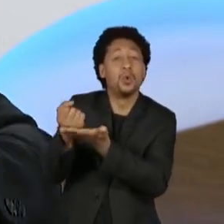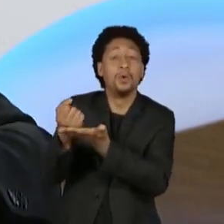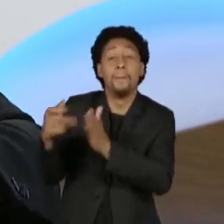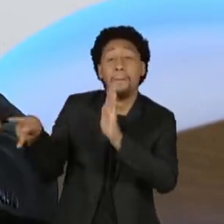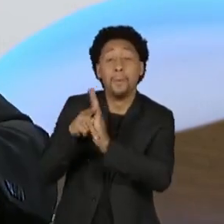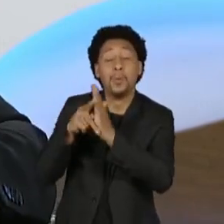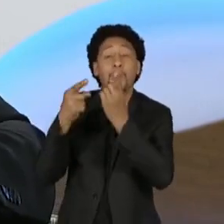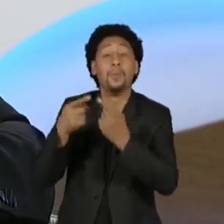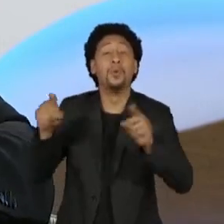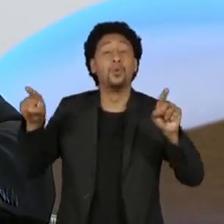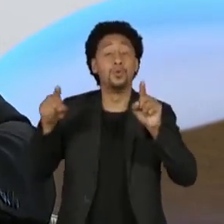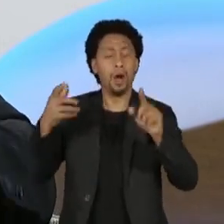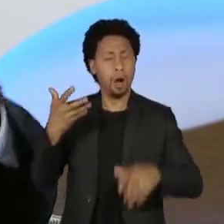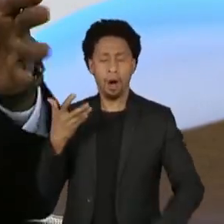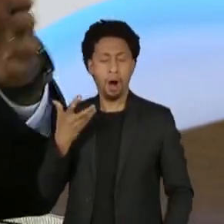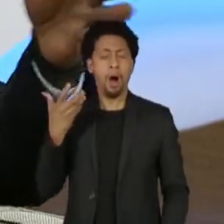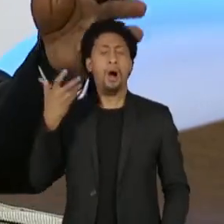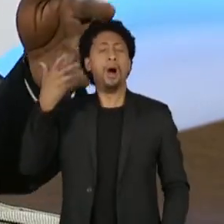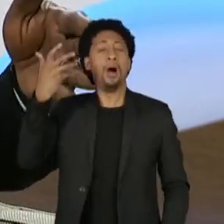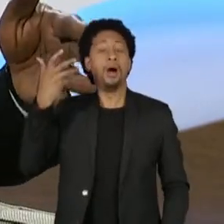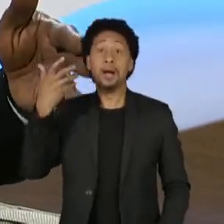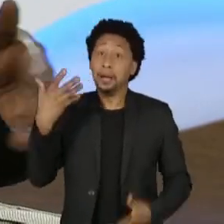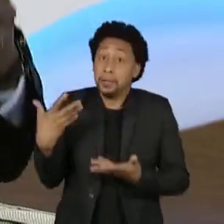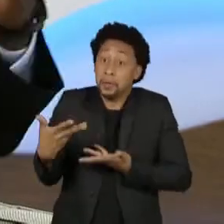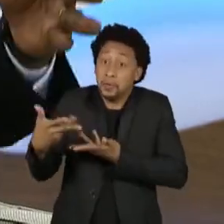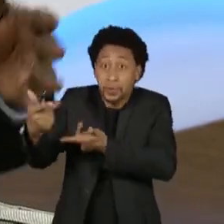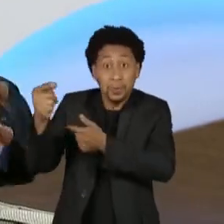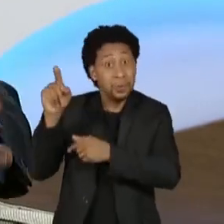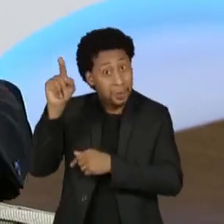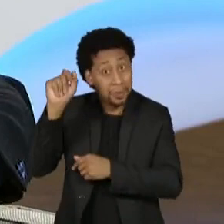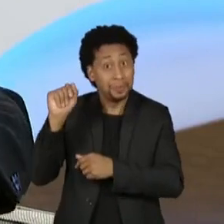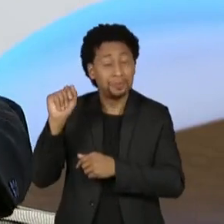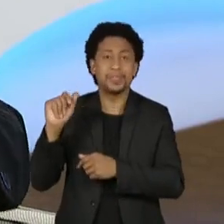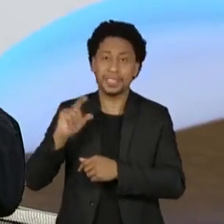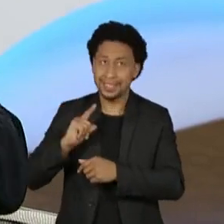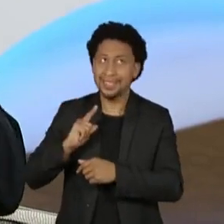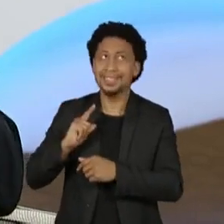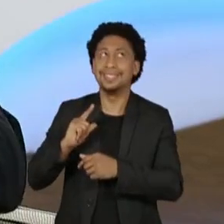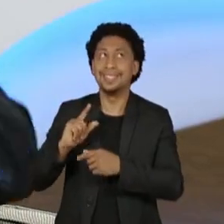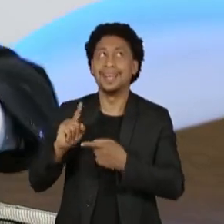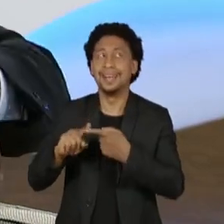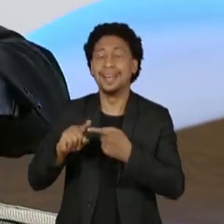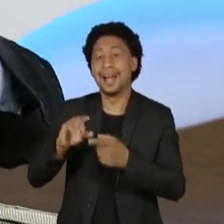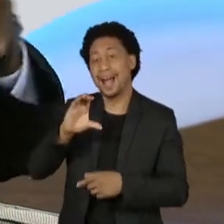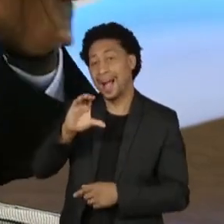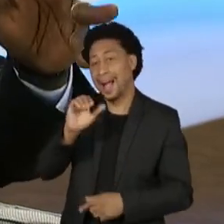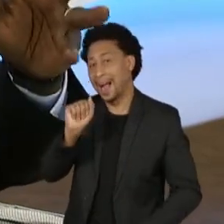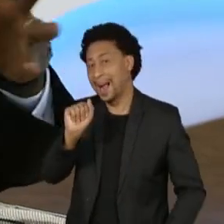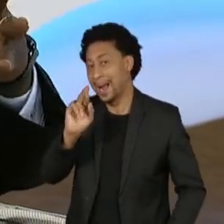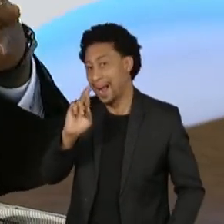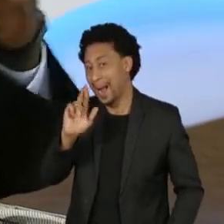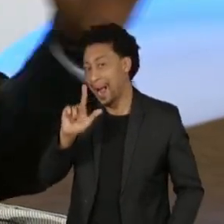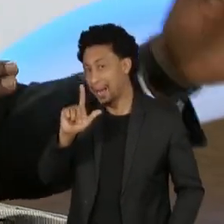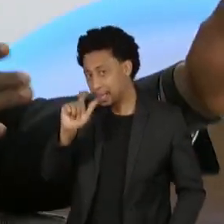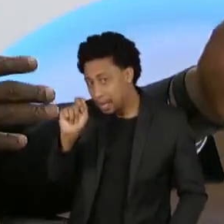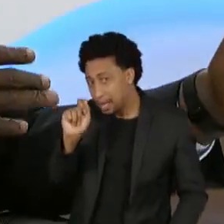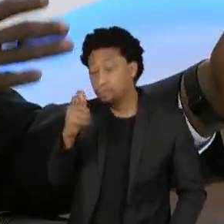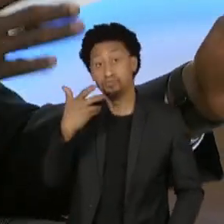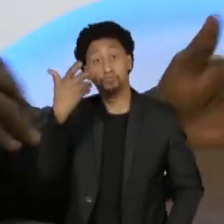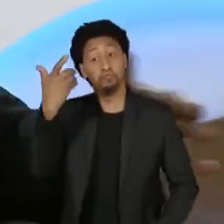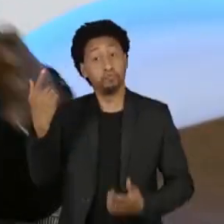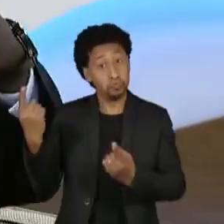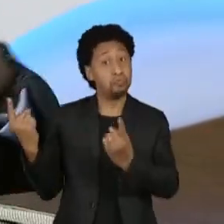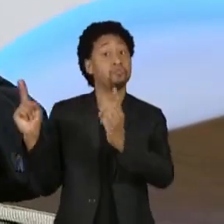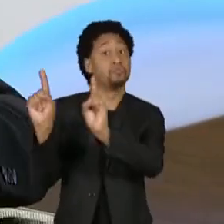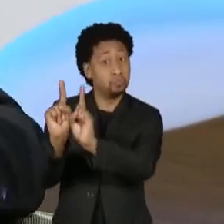música clássica que havia publicado um disco da calabrei e ele fez o maior sucesso em